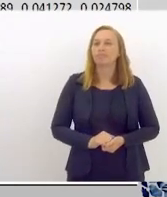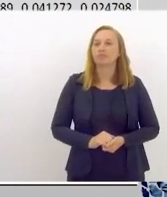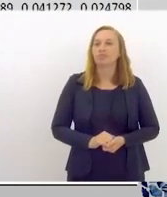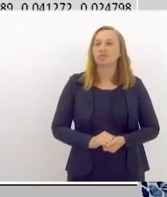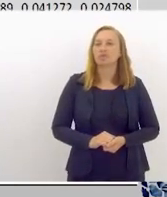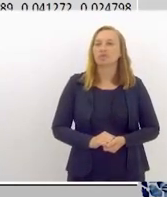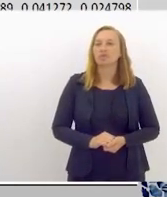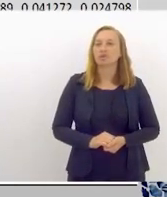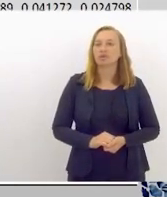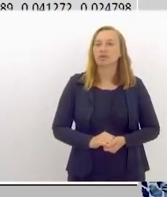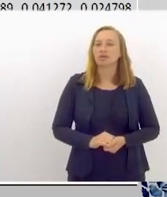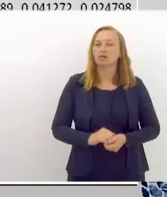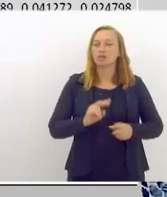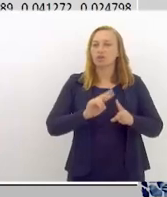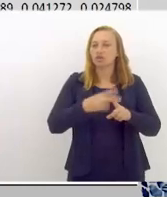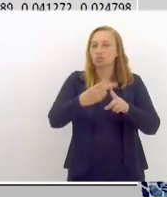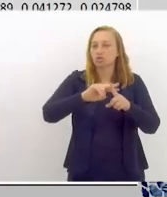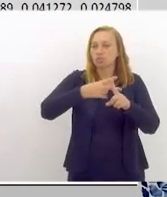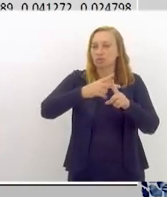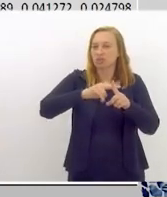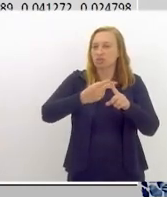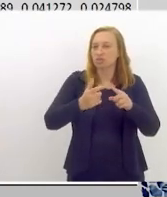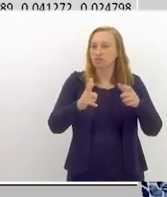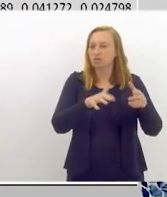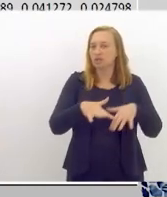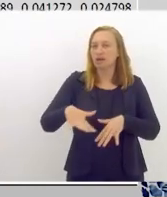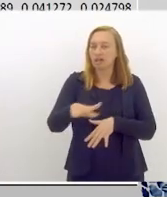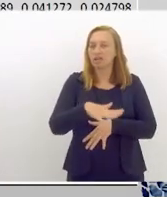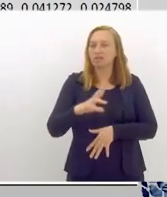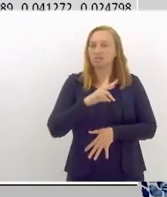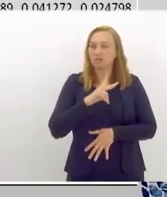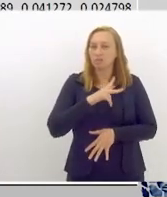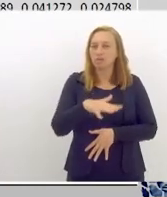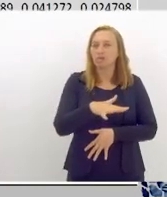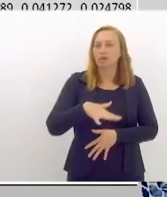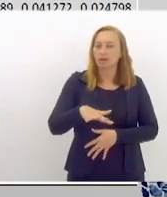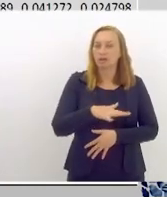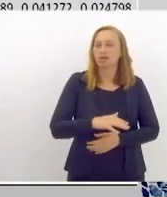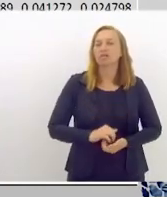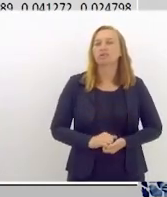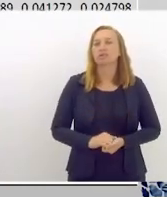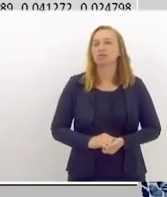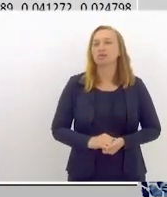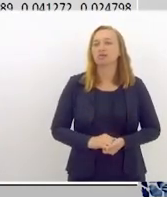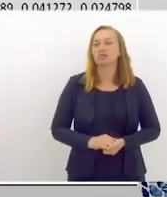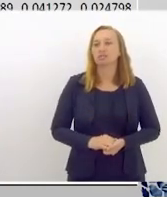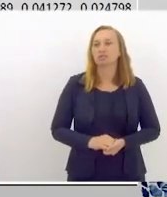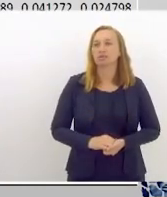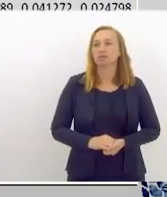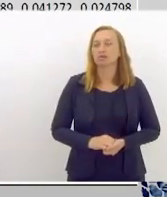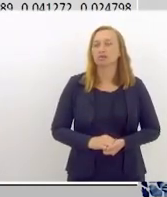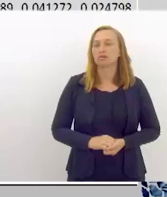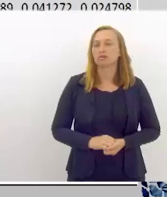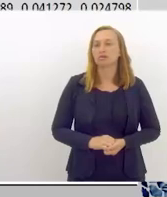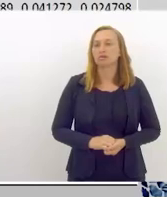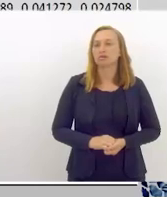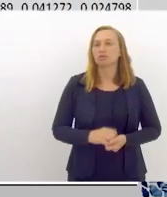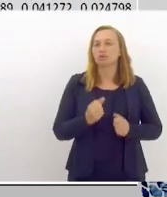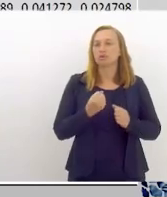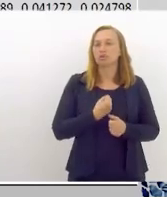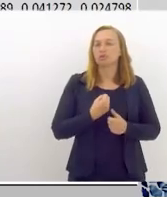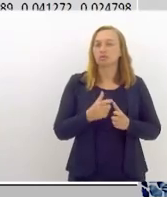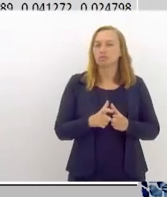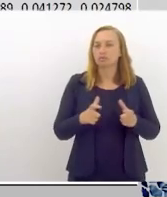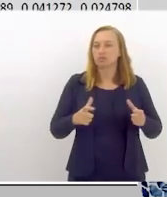coeficientes multiplicadores do setor sobre o próprio setor são maiores do que um porque quando a demanda pela produção de um